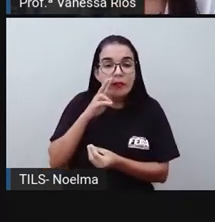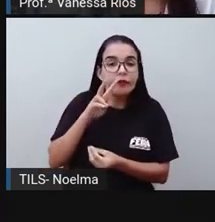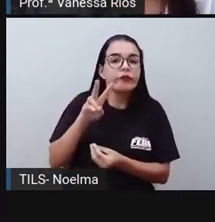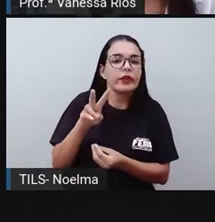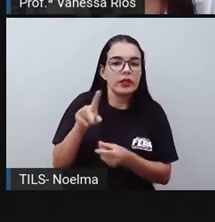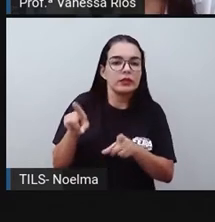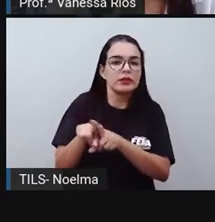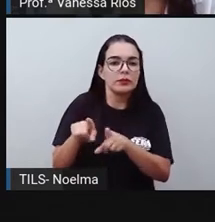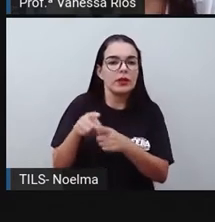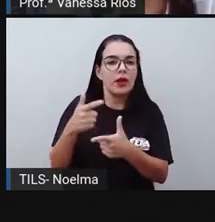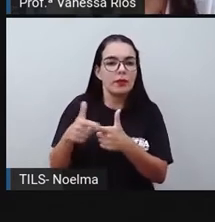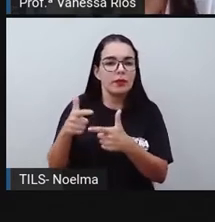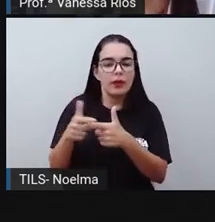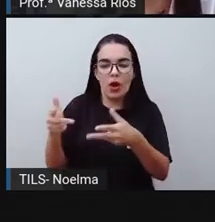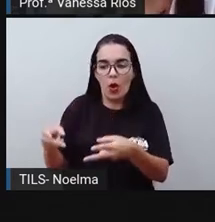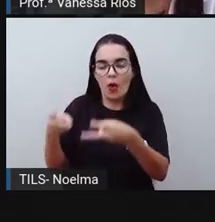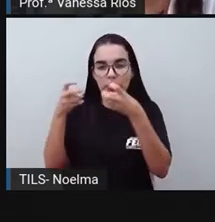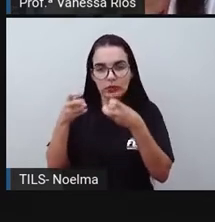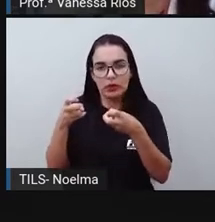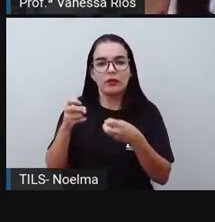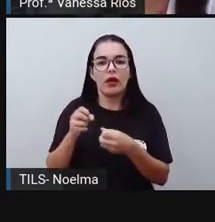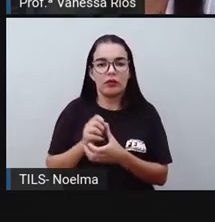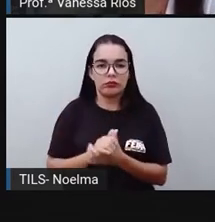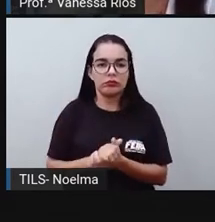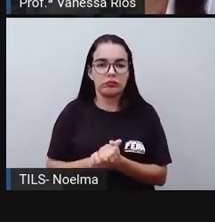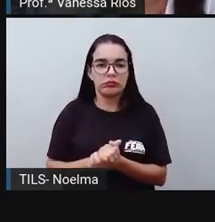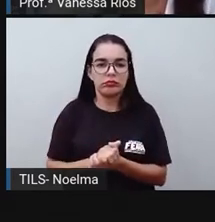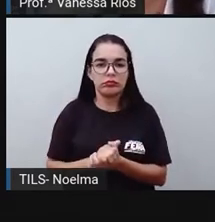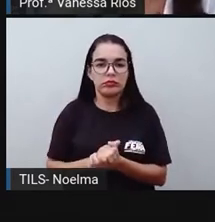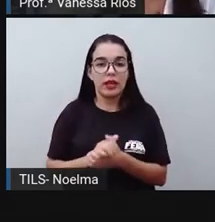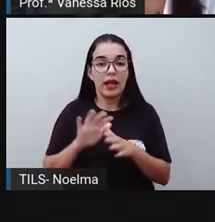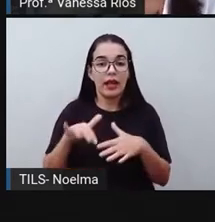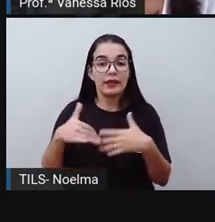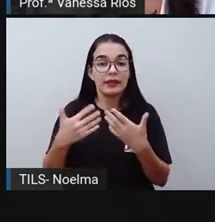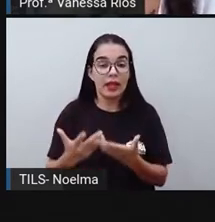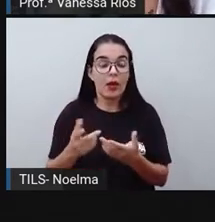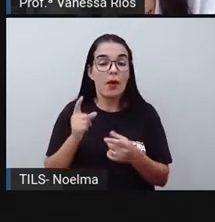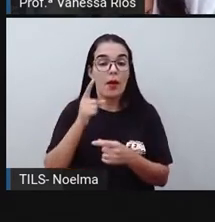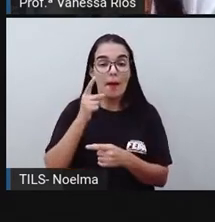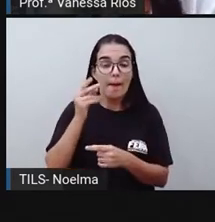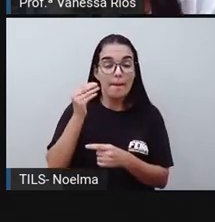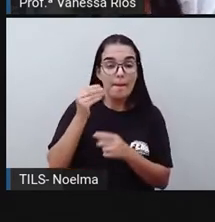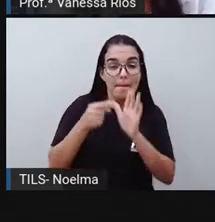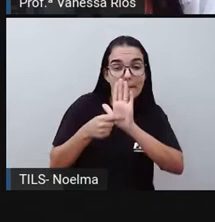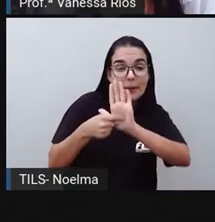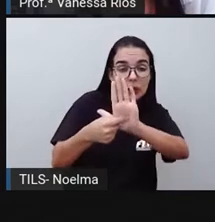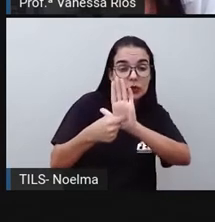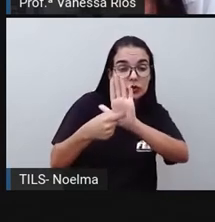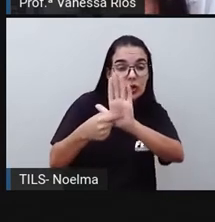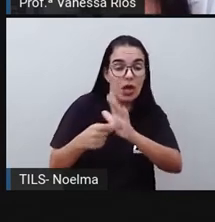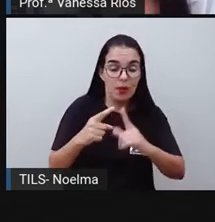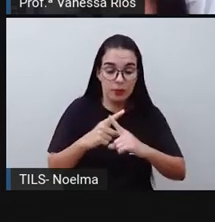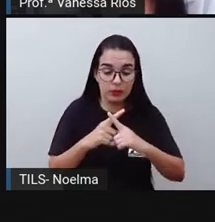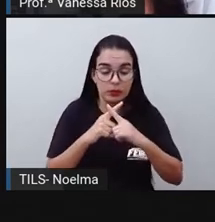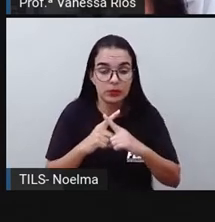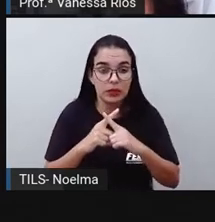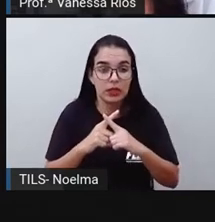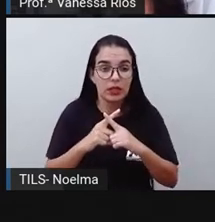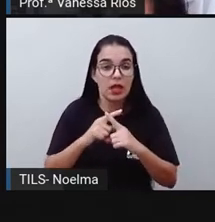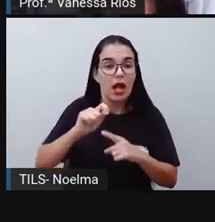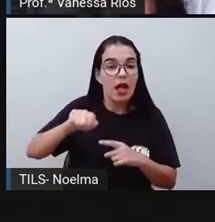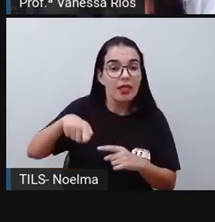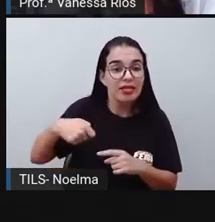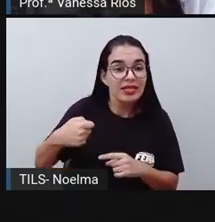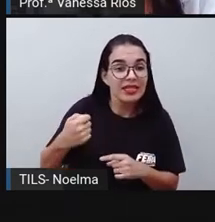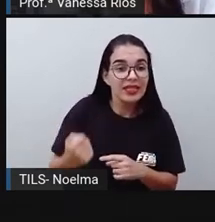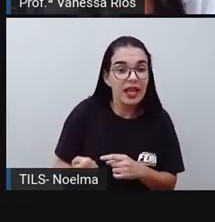de observar a operação. E aí, para indicar uma multiplicação, nós utilizamos o